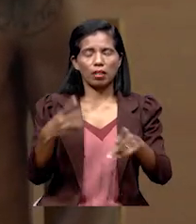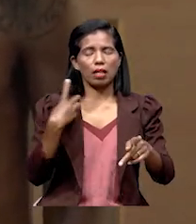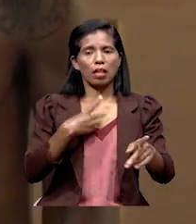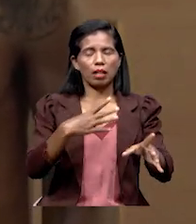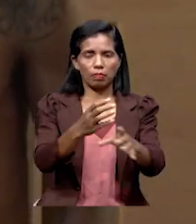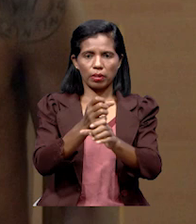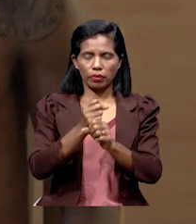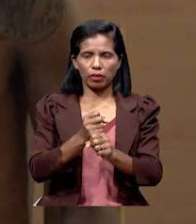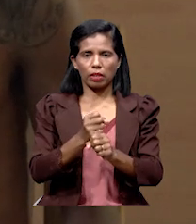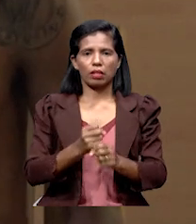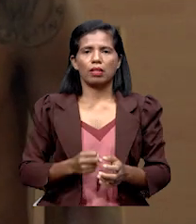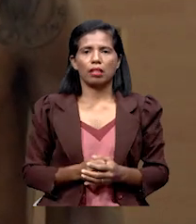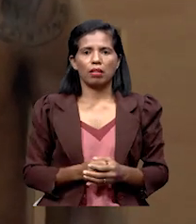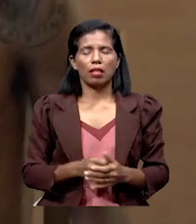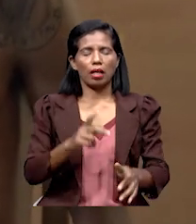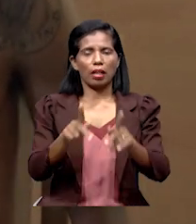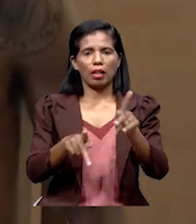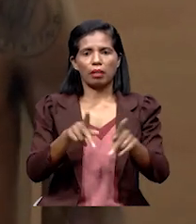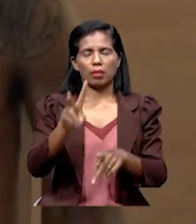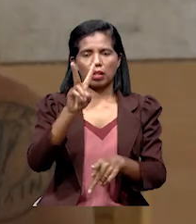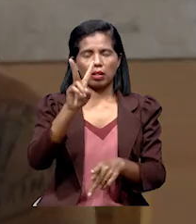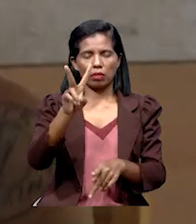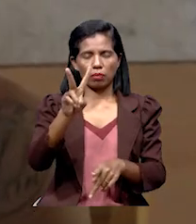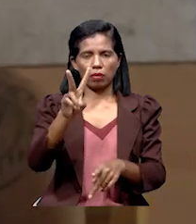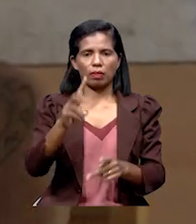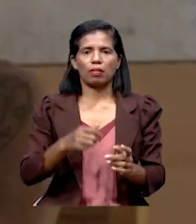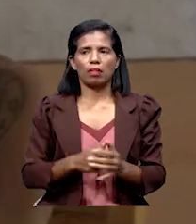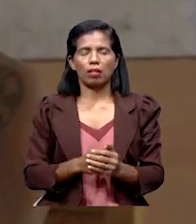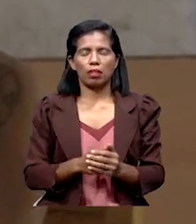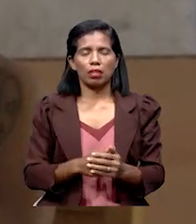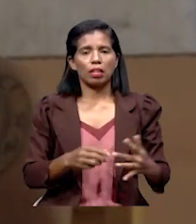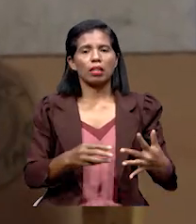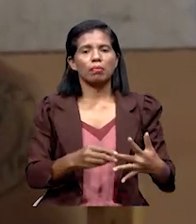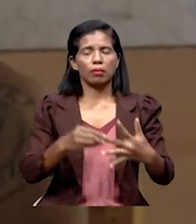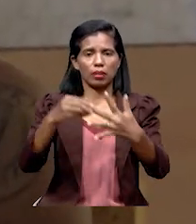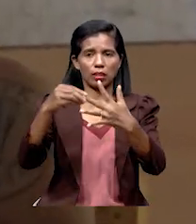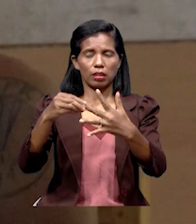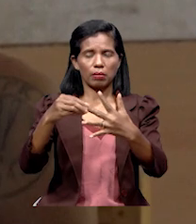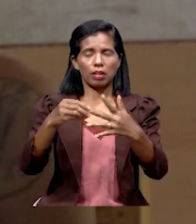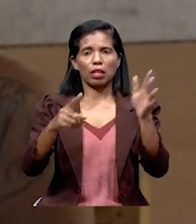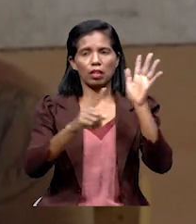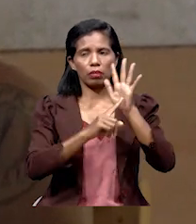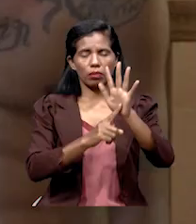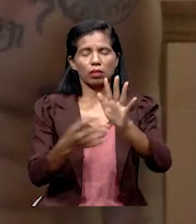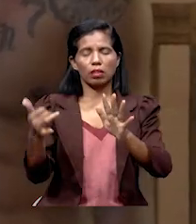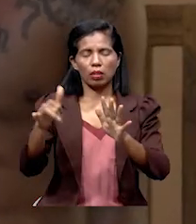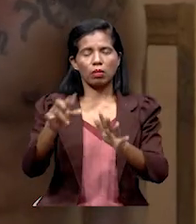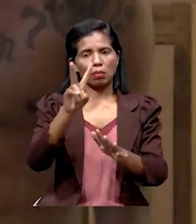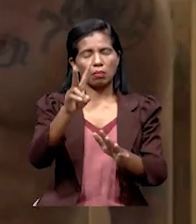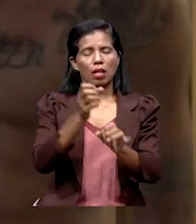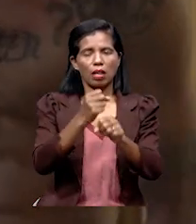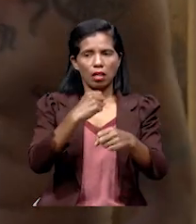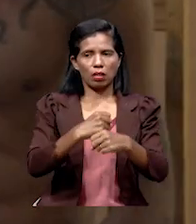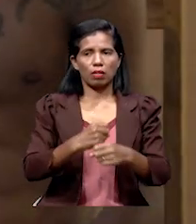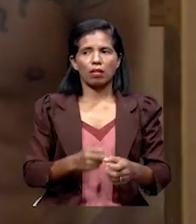ne. Emane roma sasin principal haturu kata sine roma halo.